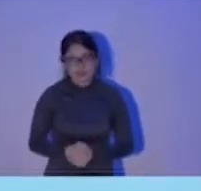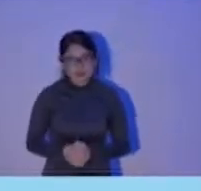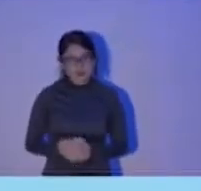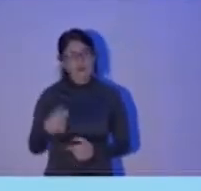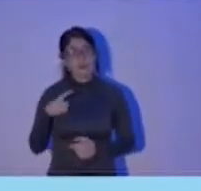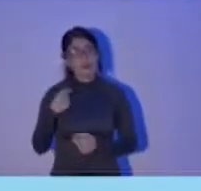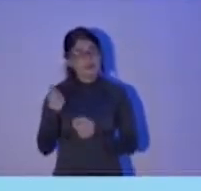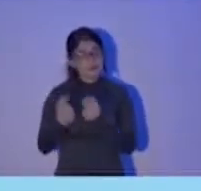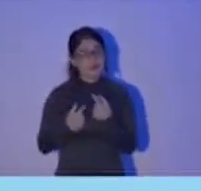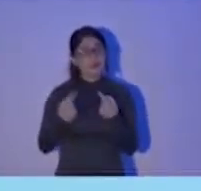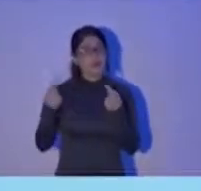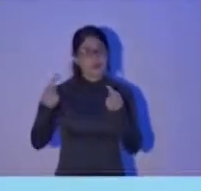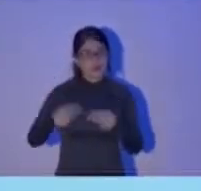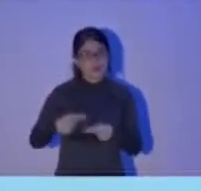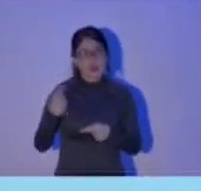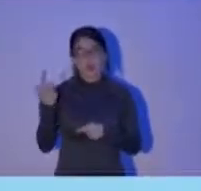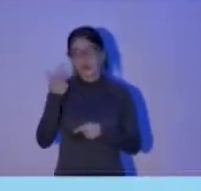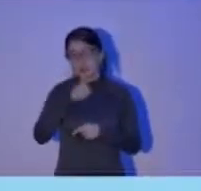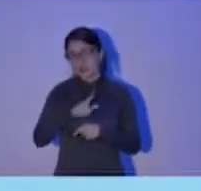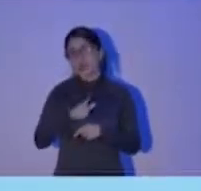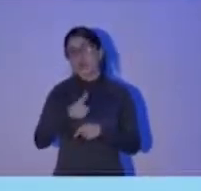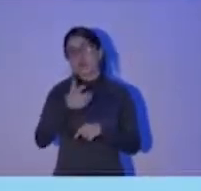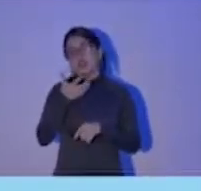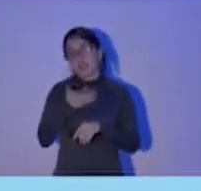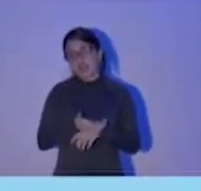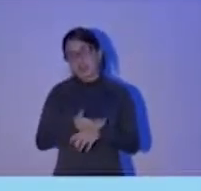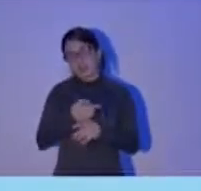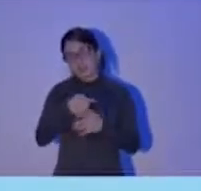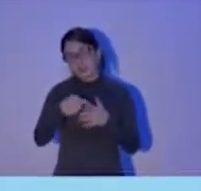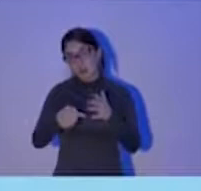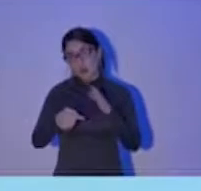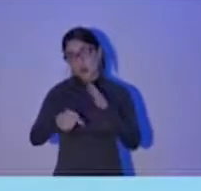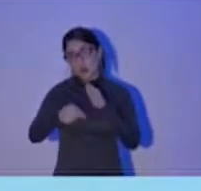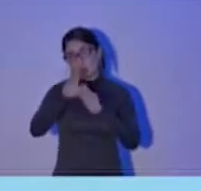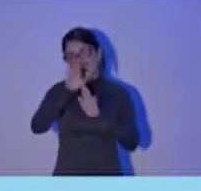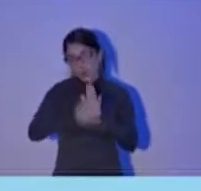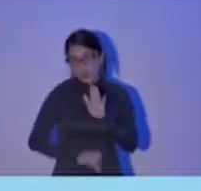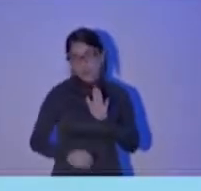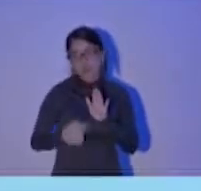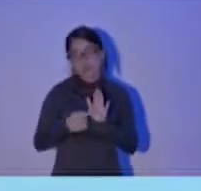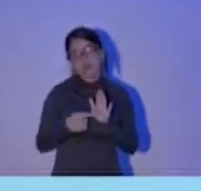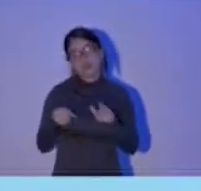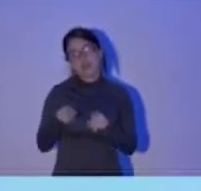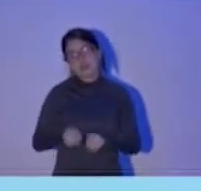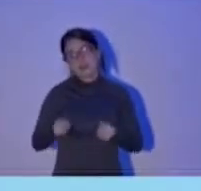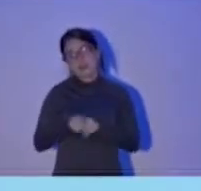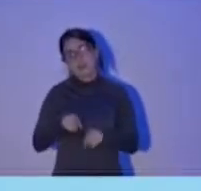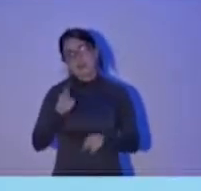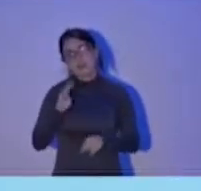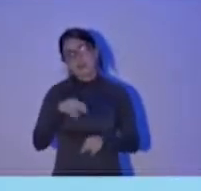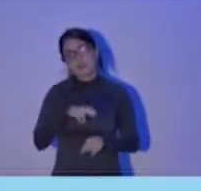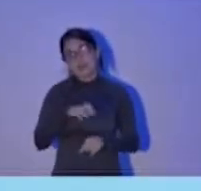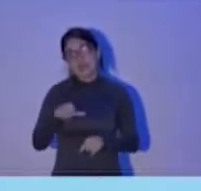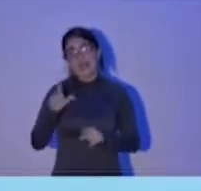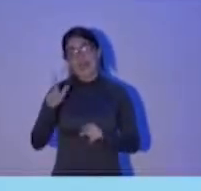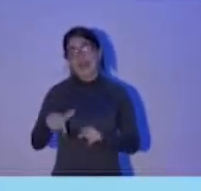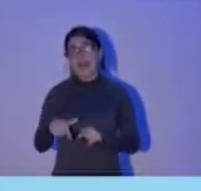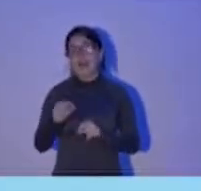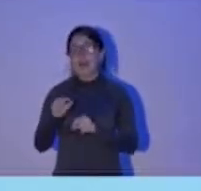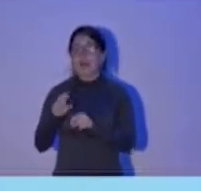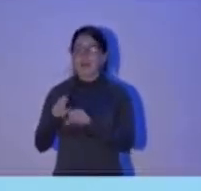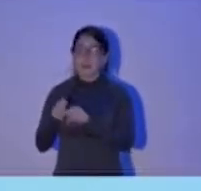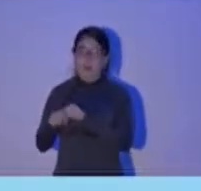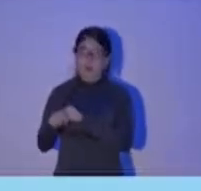a implementação dos currículos e, consequentemente, da Base Nacional Comum Curricular, que é a formação de professores.